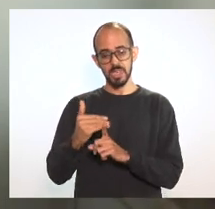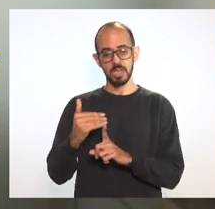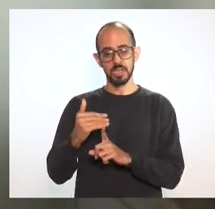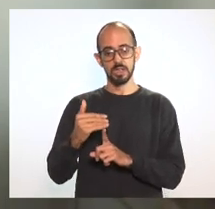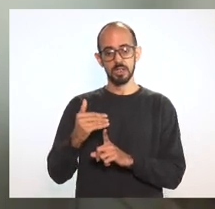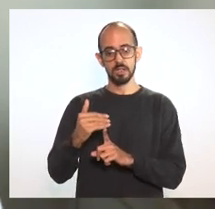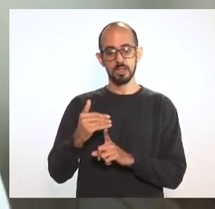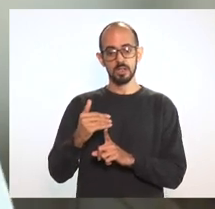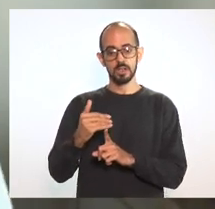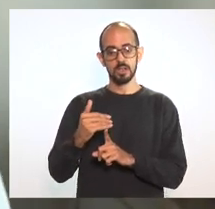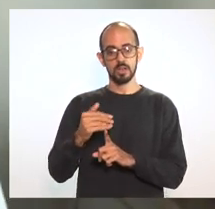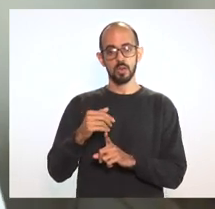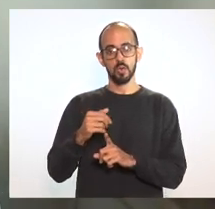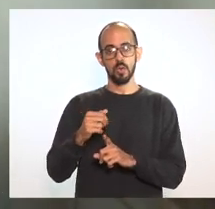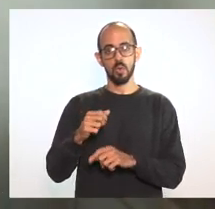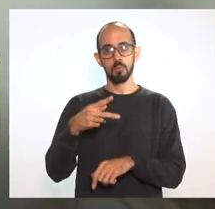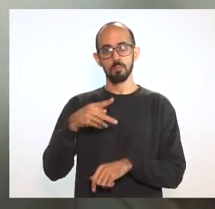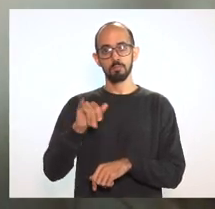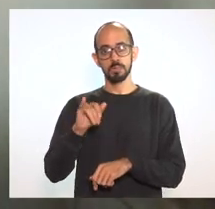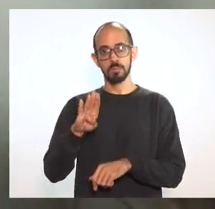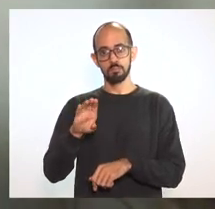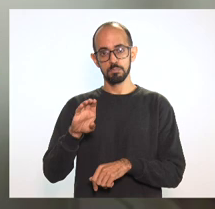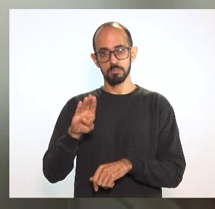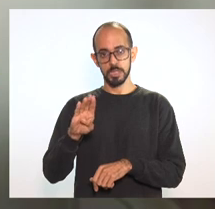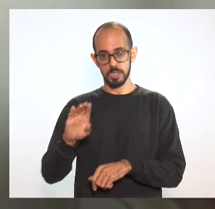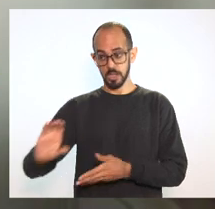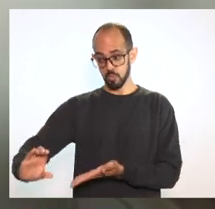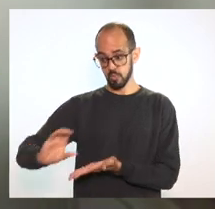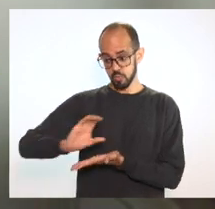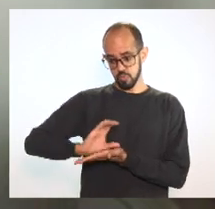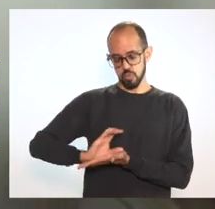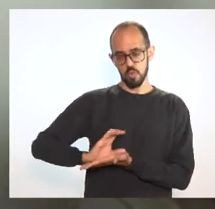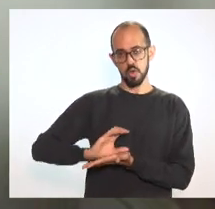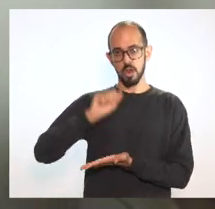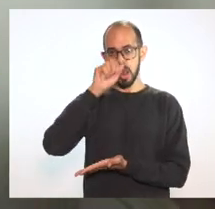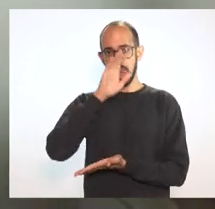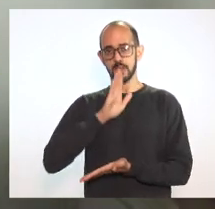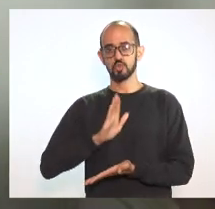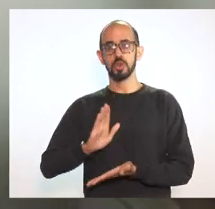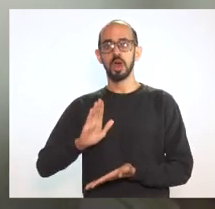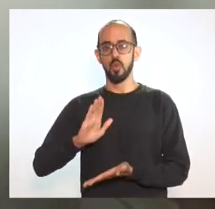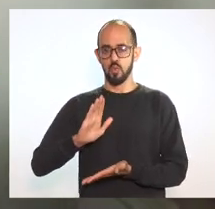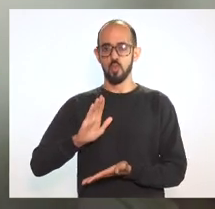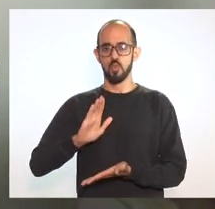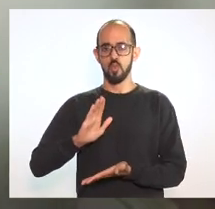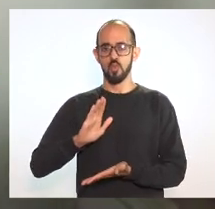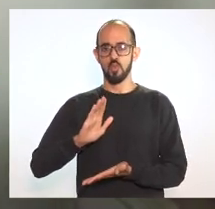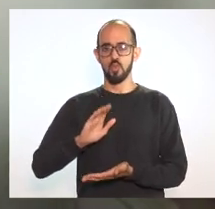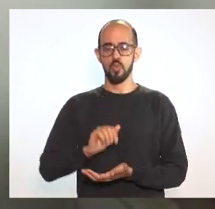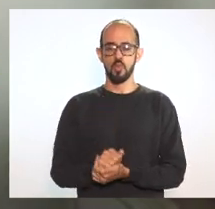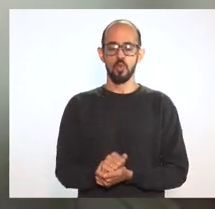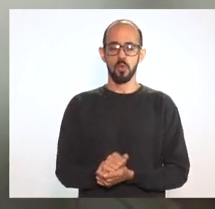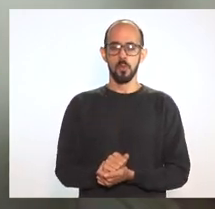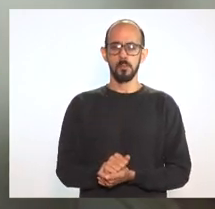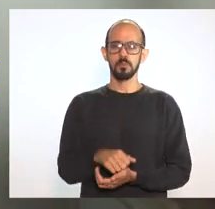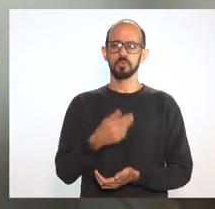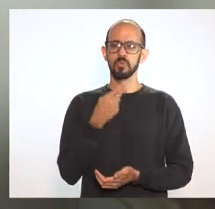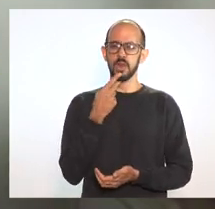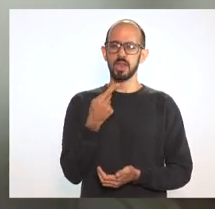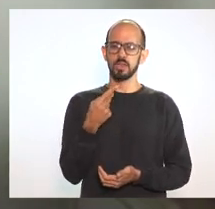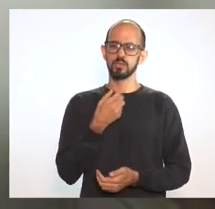7,5 trilhões de reais. E estou citando esses números porque competiria,